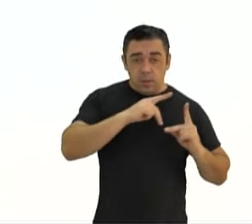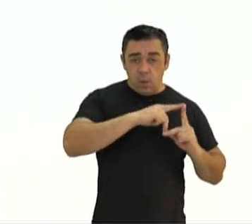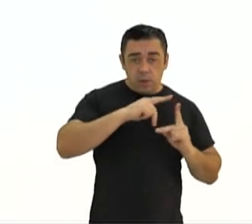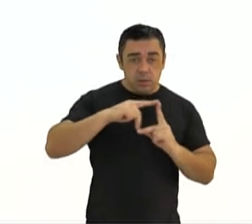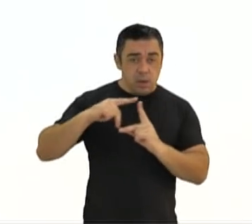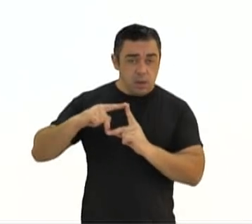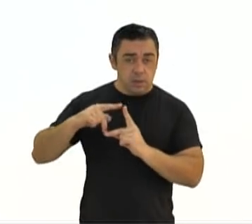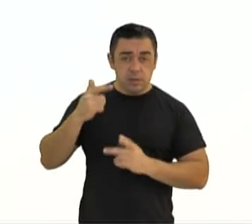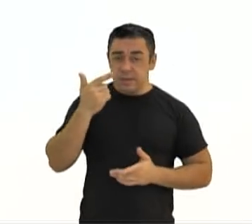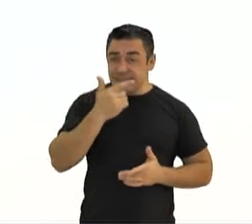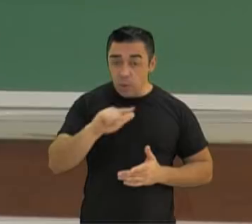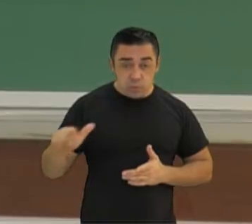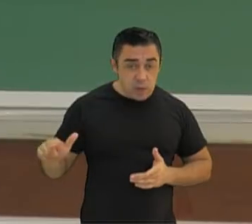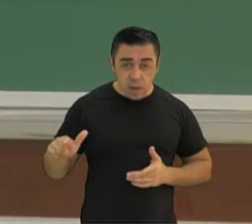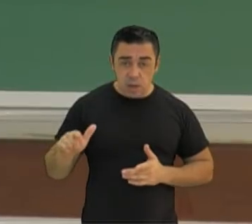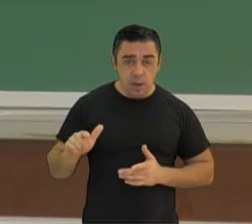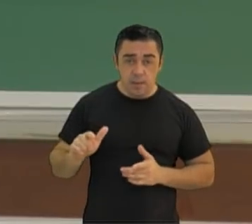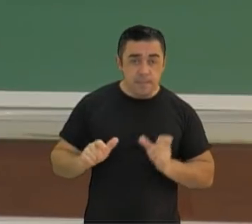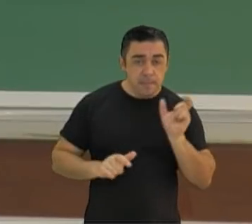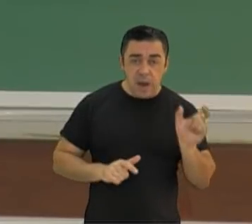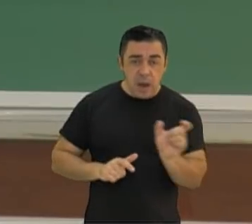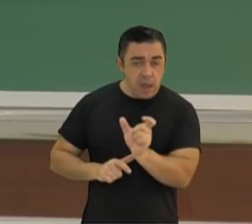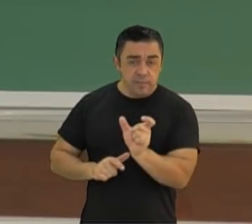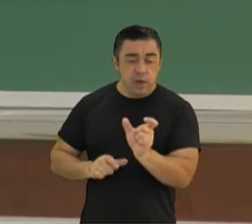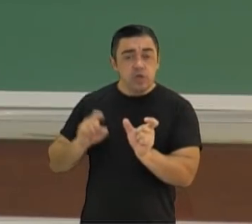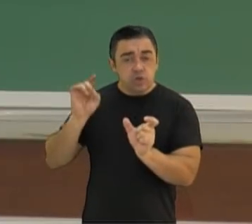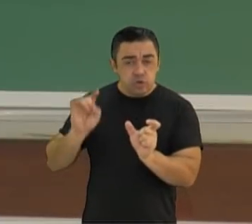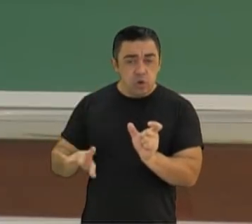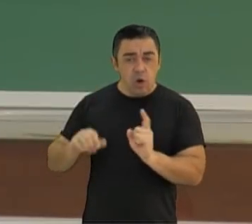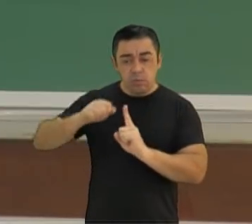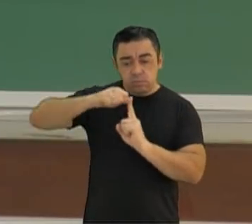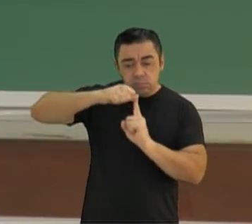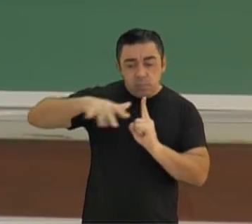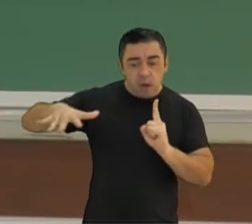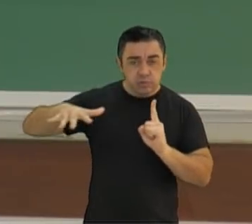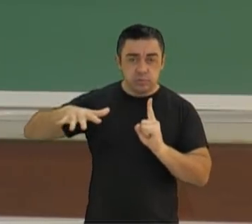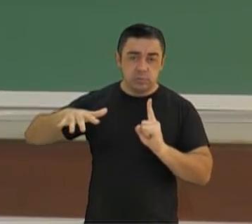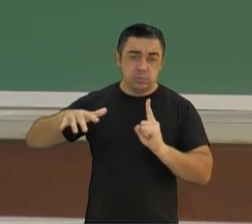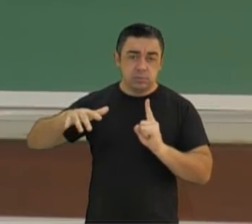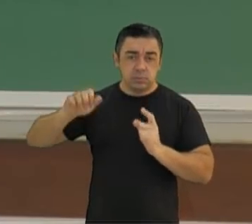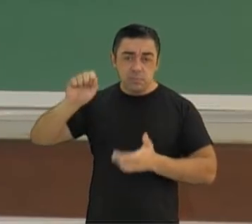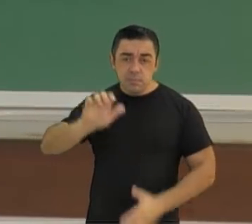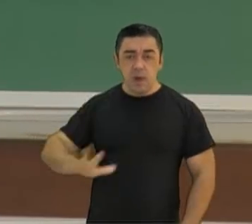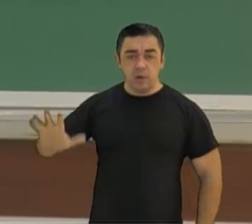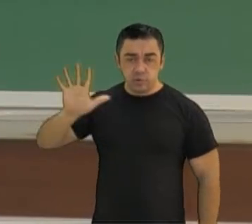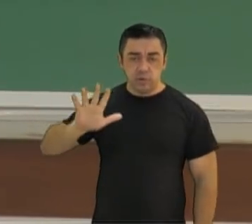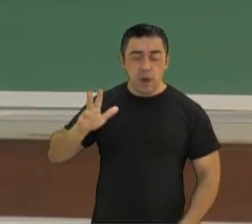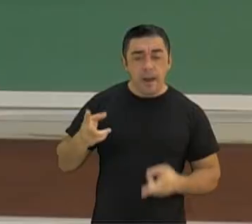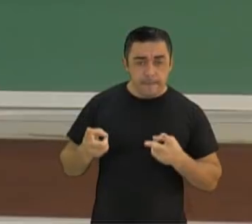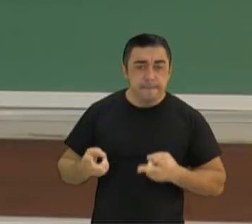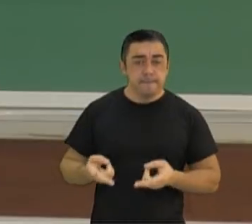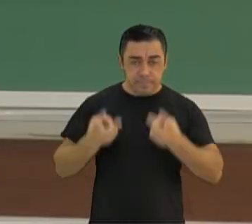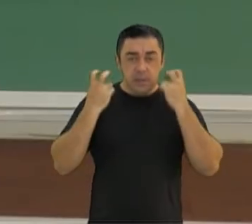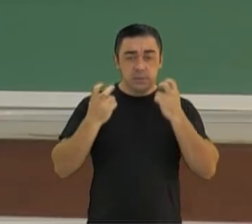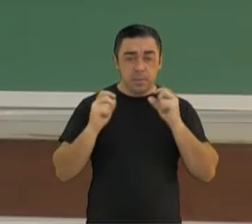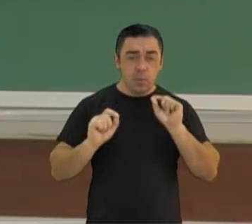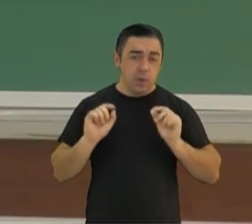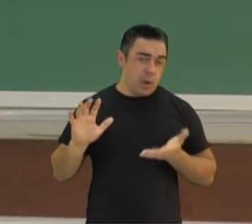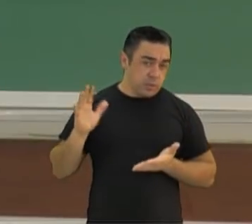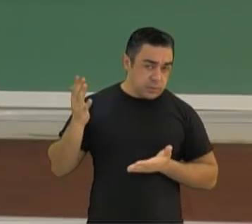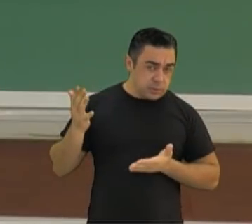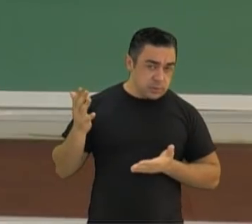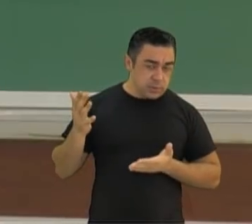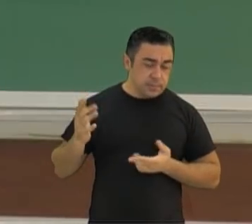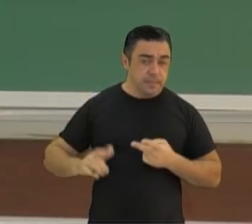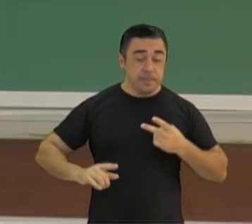não tinha palavras e mesmo assim, pela sequência das imagens, conseguimos interpretar o que estava acontecendo com o